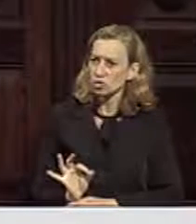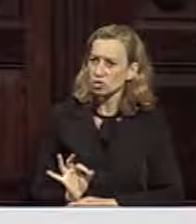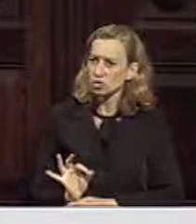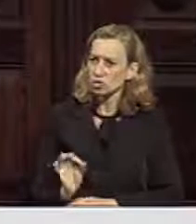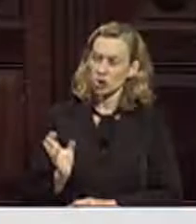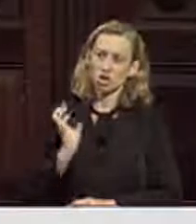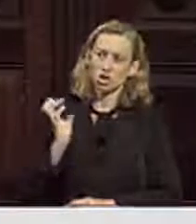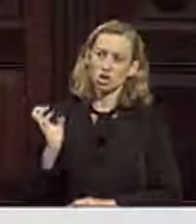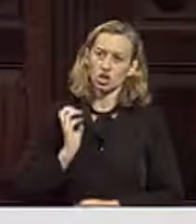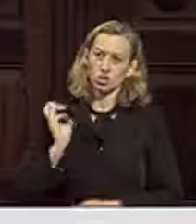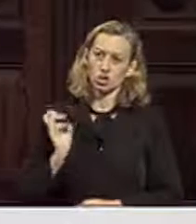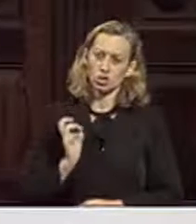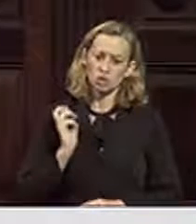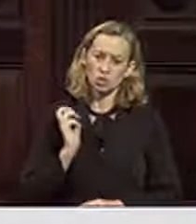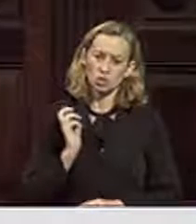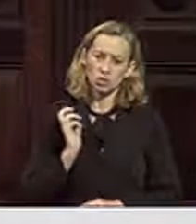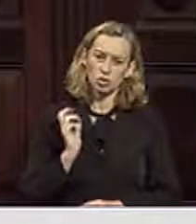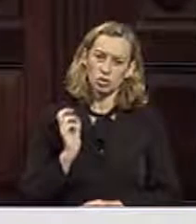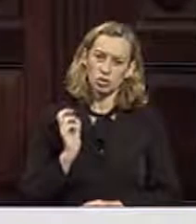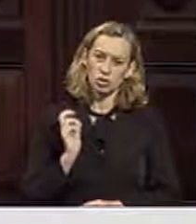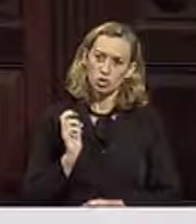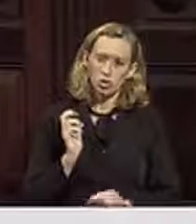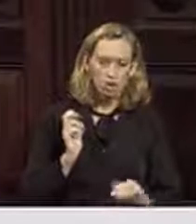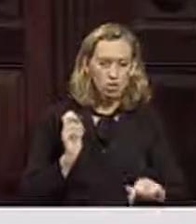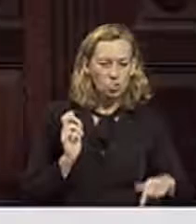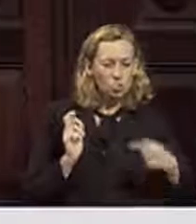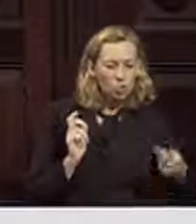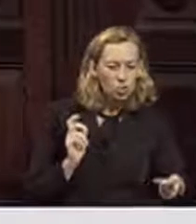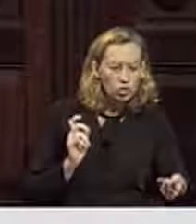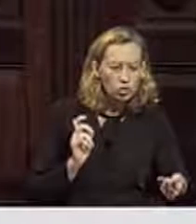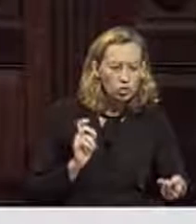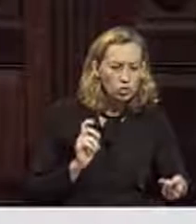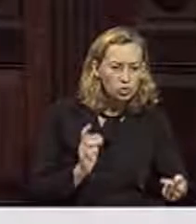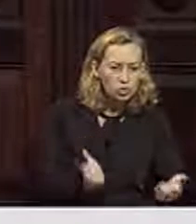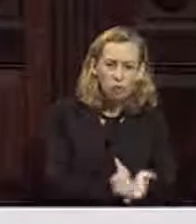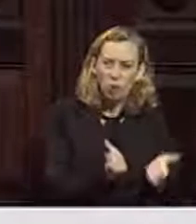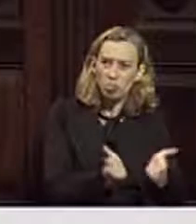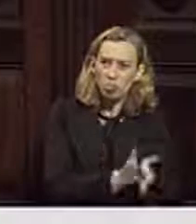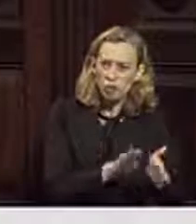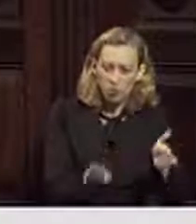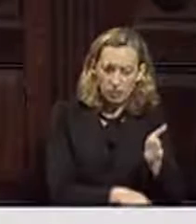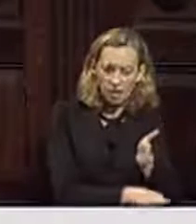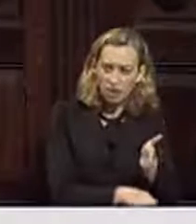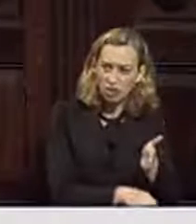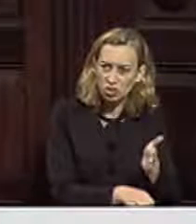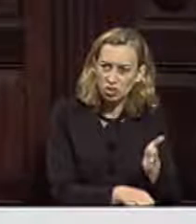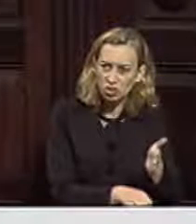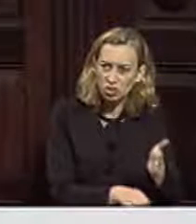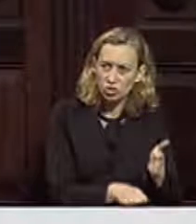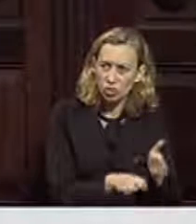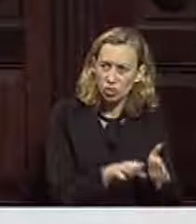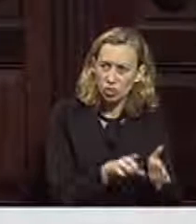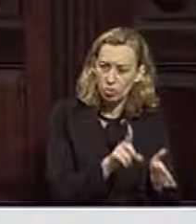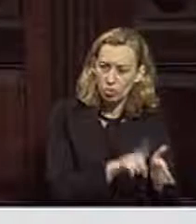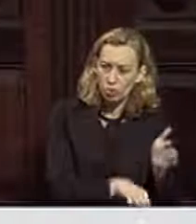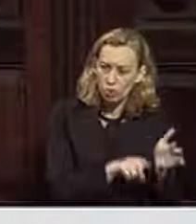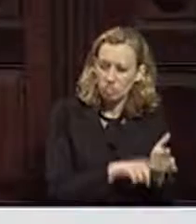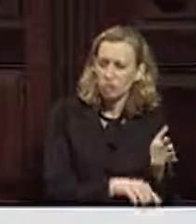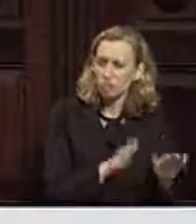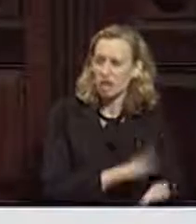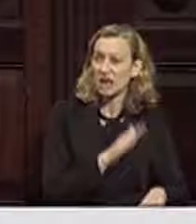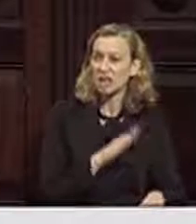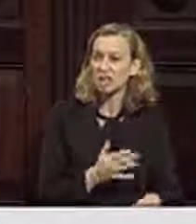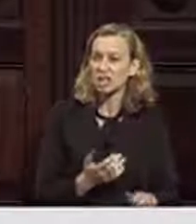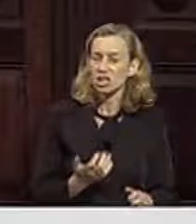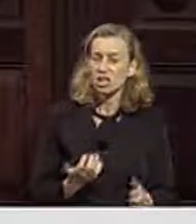aqueles que vivem abaixo da linha da pobreza aumentaram as suas pobrezas. Não é esse o Brasil que a gente